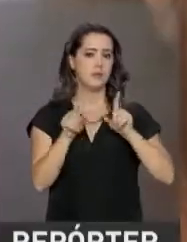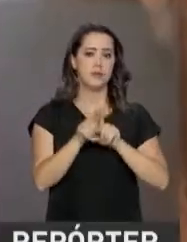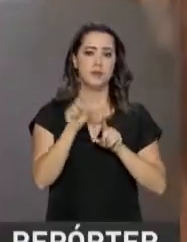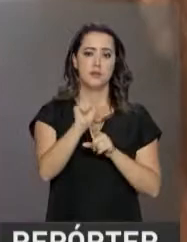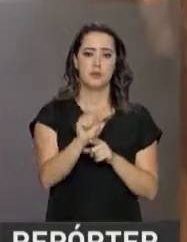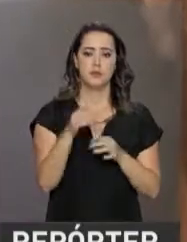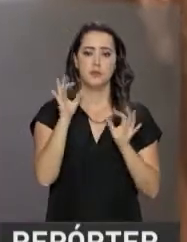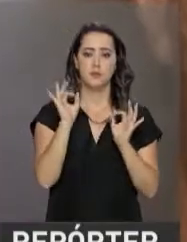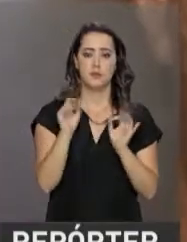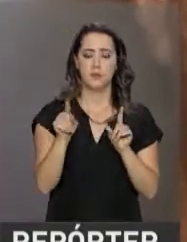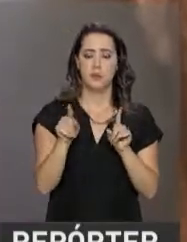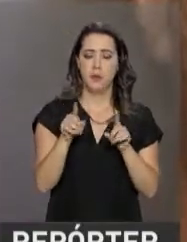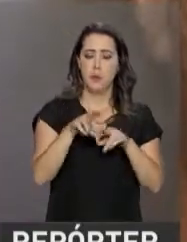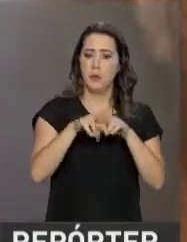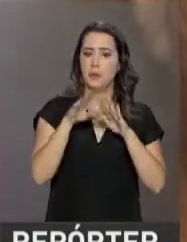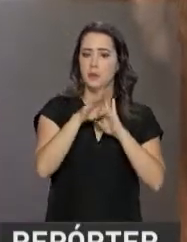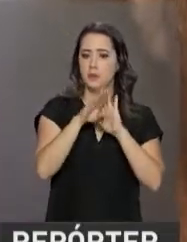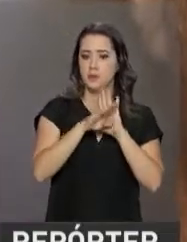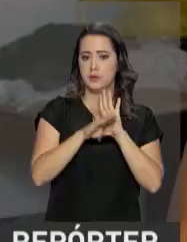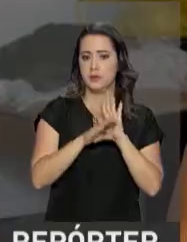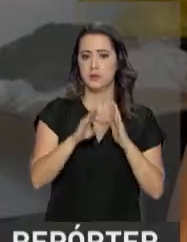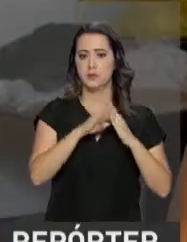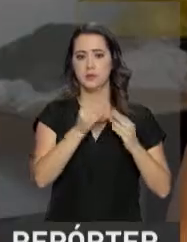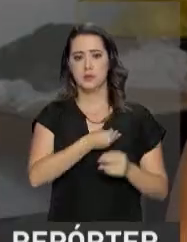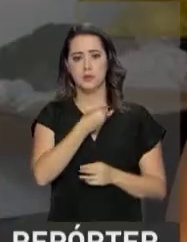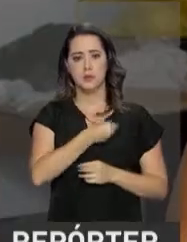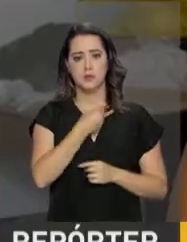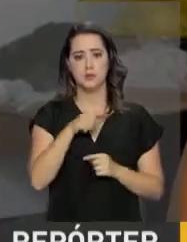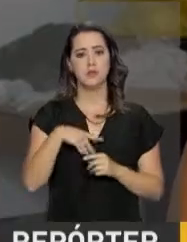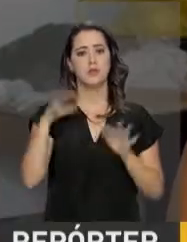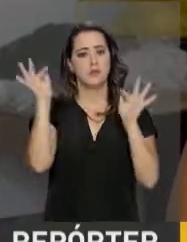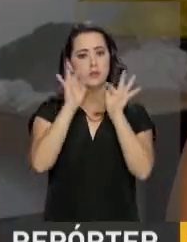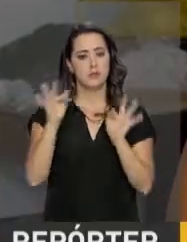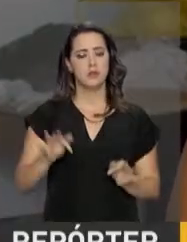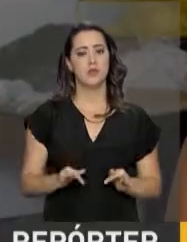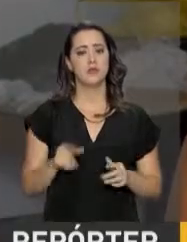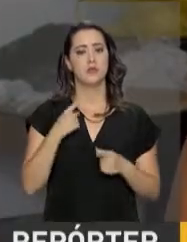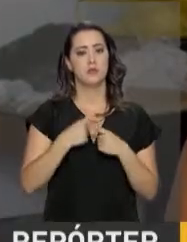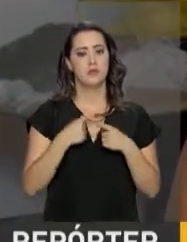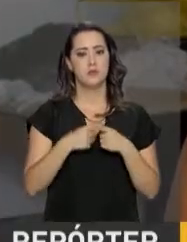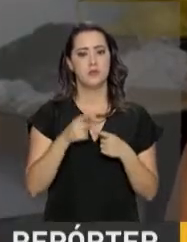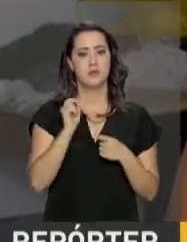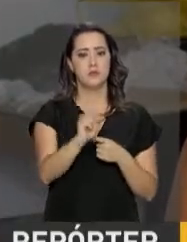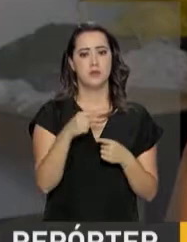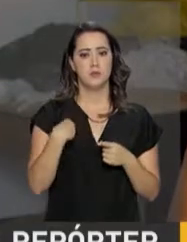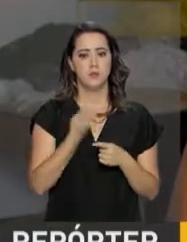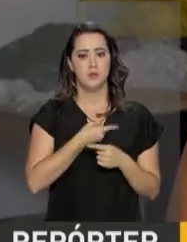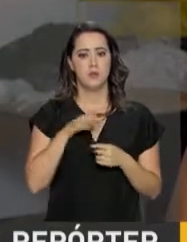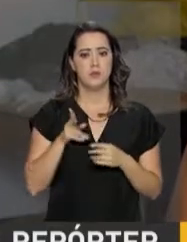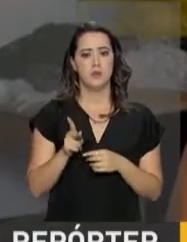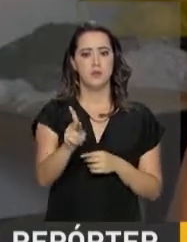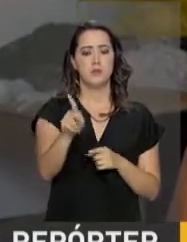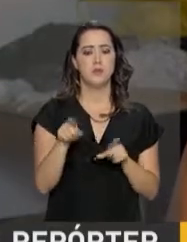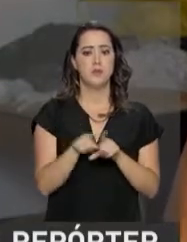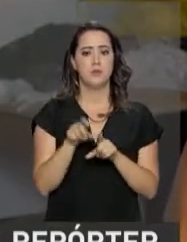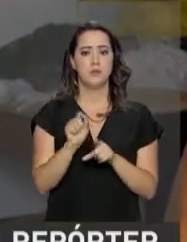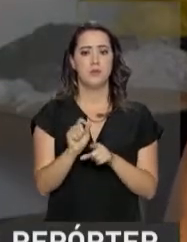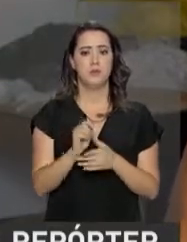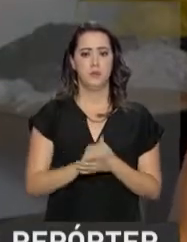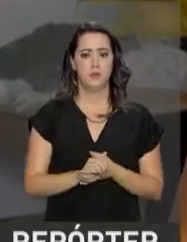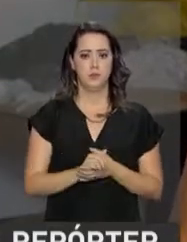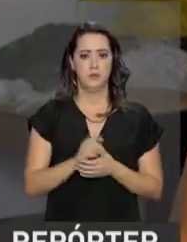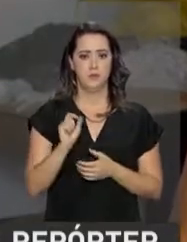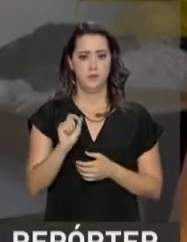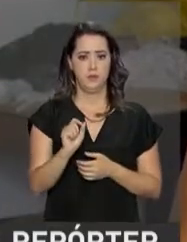foi através do programa Minha Casa Minha Vida. E eu tô muito feliz, porque sempre, toda a minha vida, eu sonhei um pedacinho de terra para mim, um cantinho